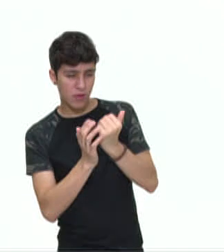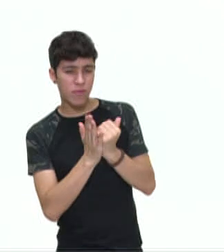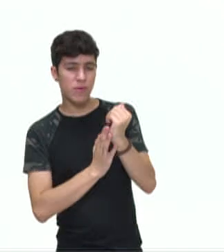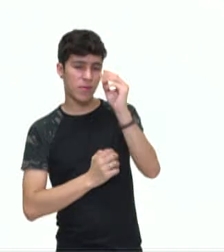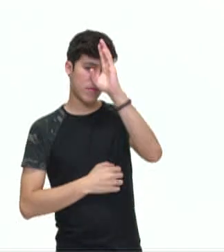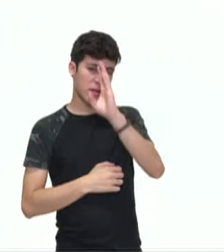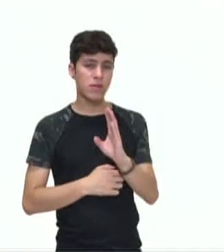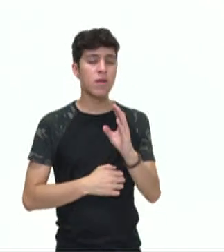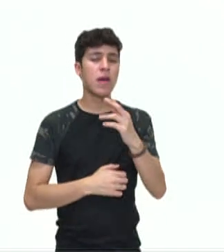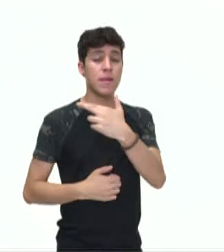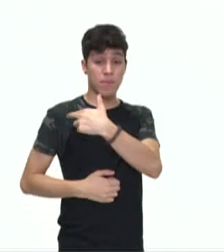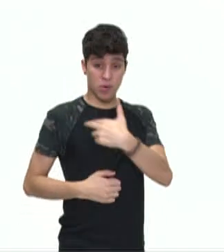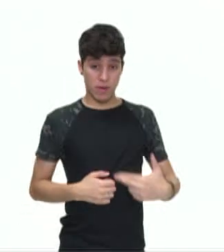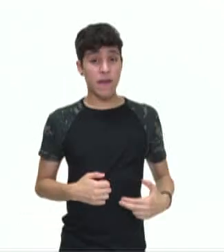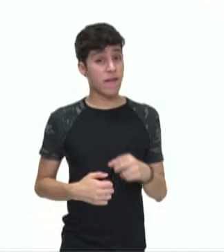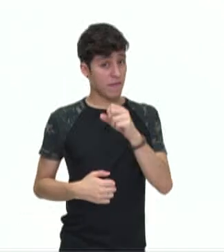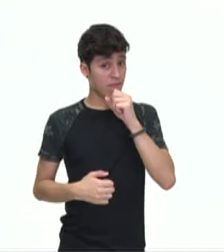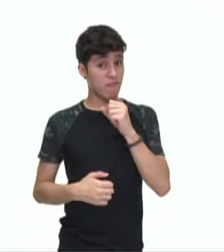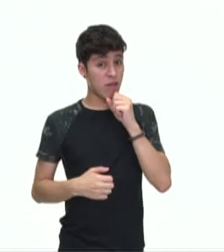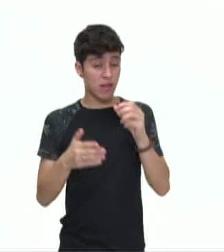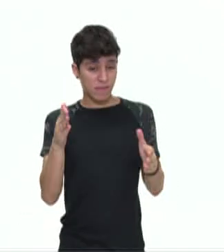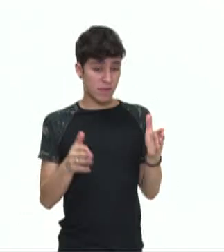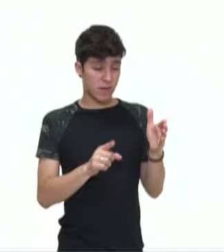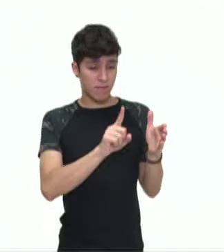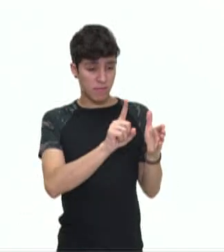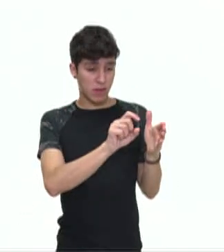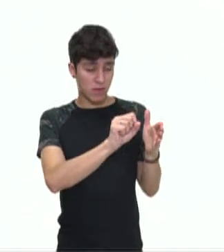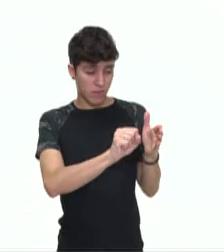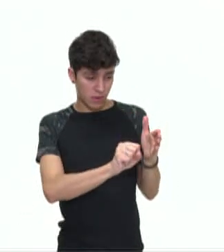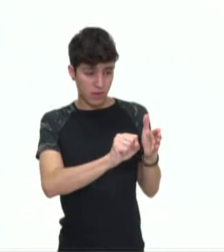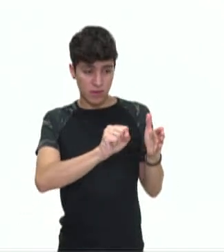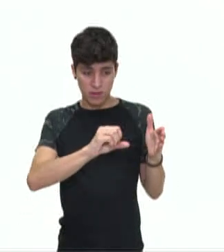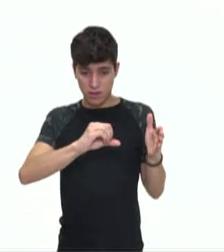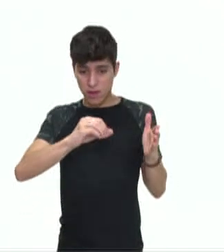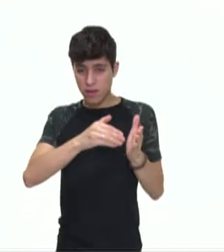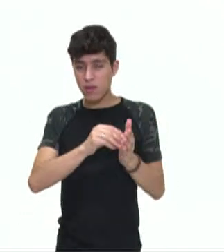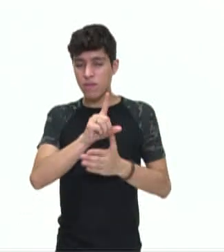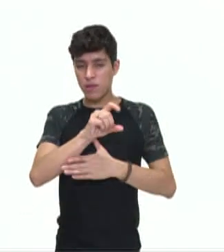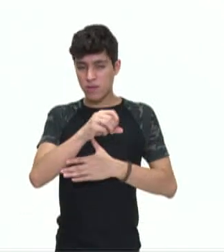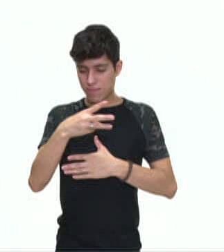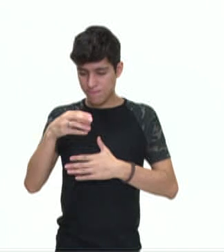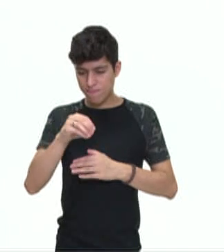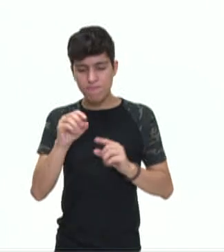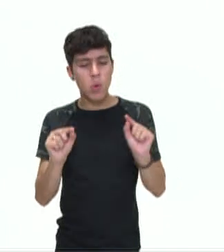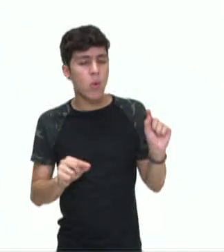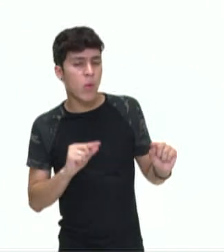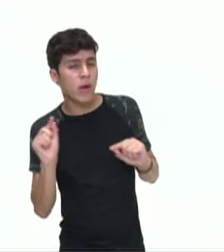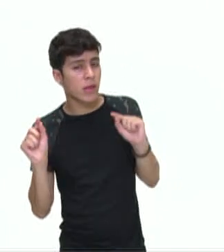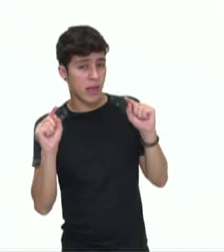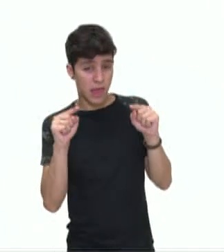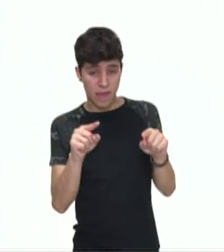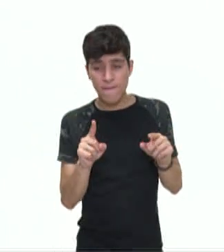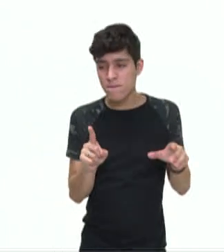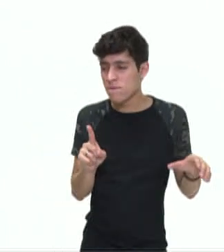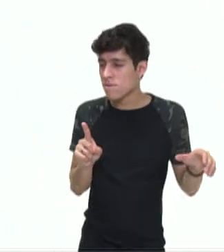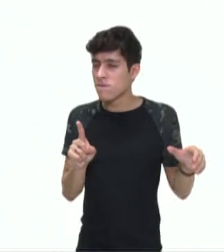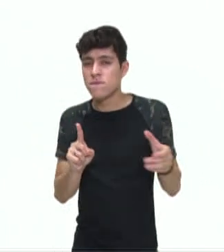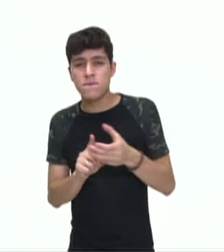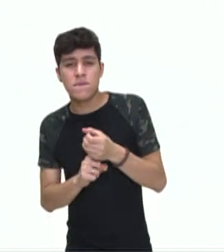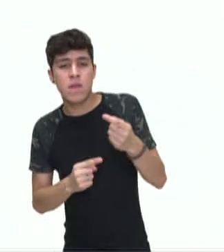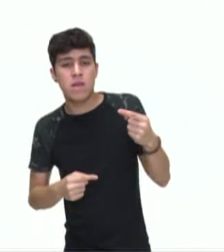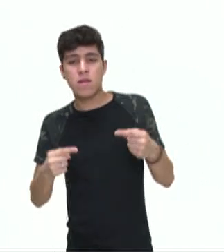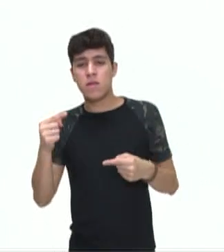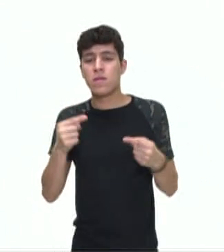durante a República Velha, já falei, 1889 até 1930. Que consistiu no predomínio político